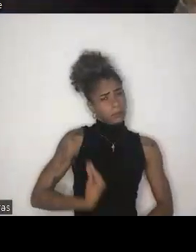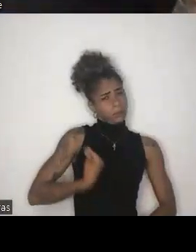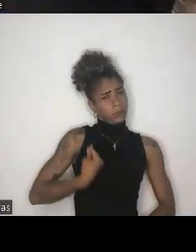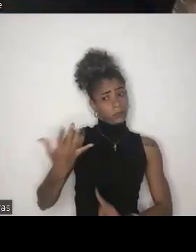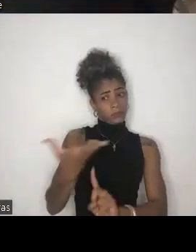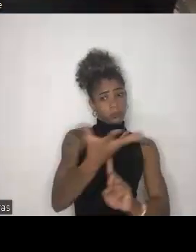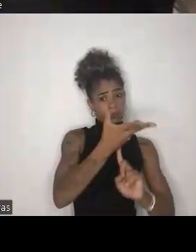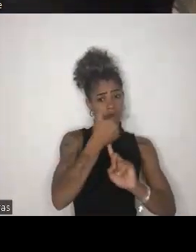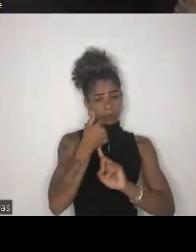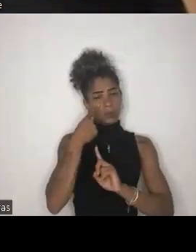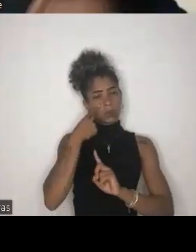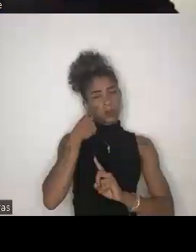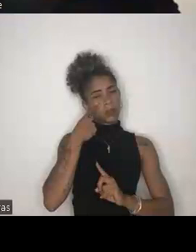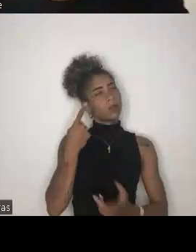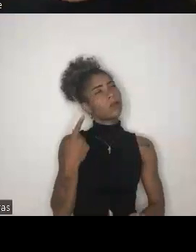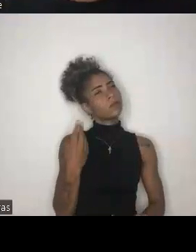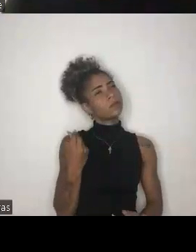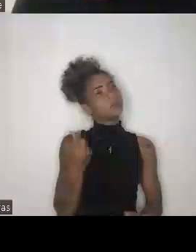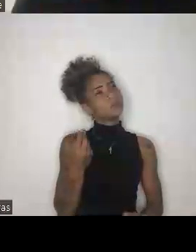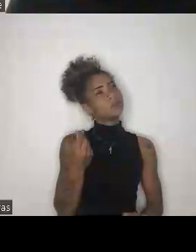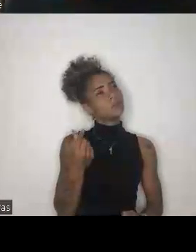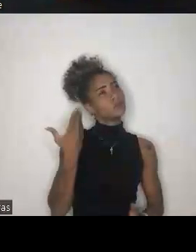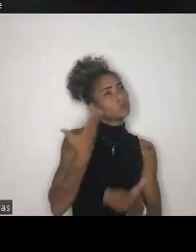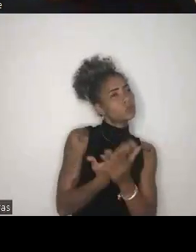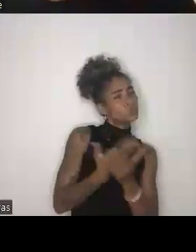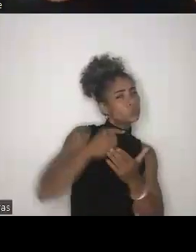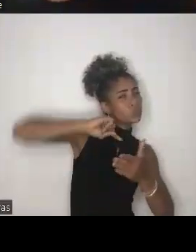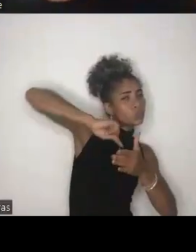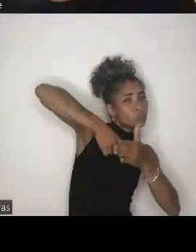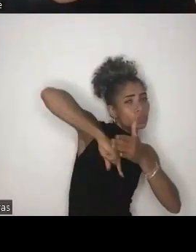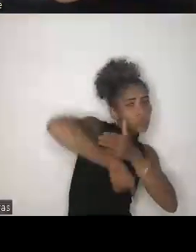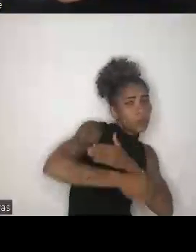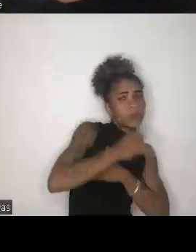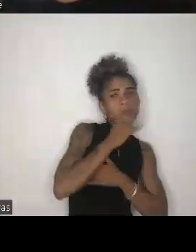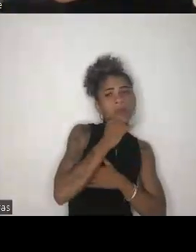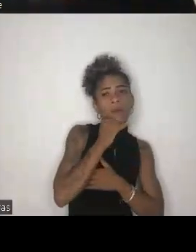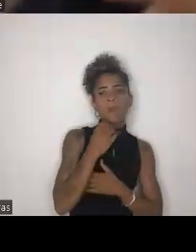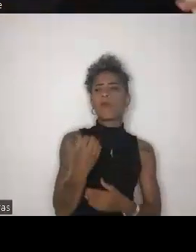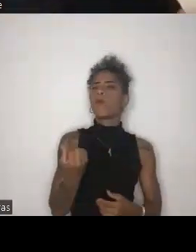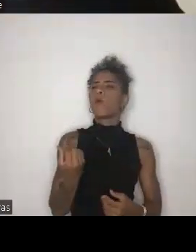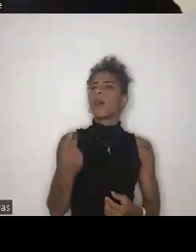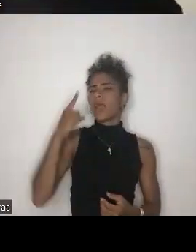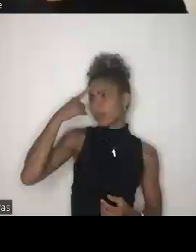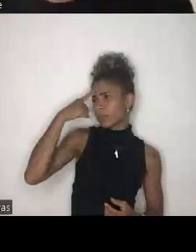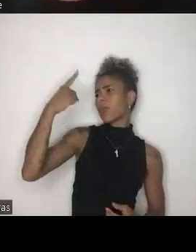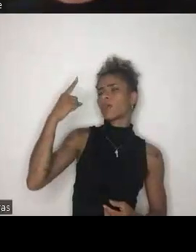me levou a fazer um estudo mais profundo sobre a jornada do Herói né que é um é um conceito de